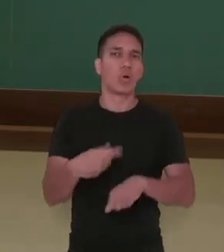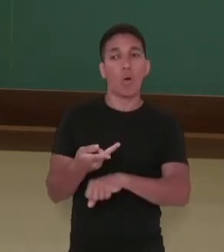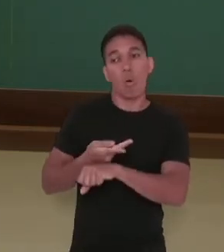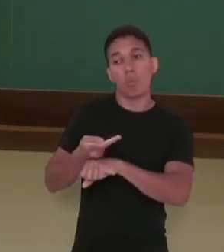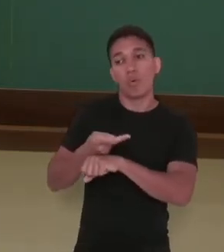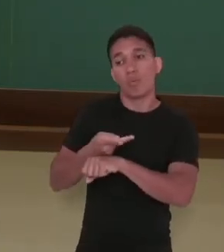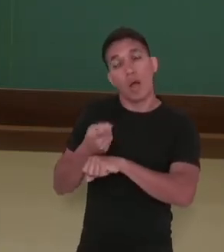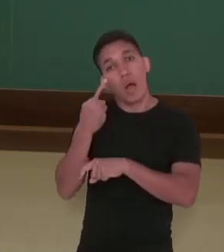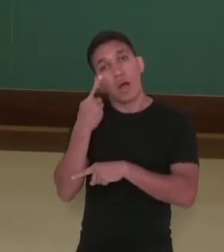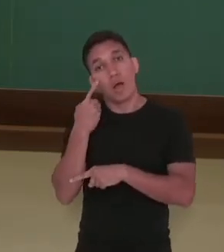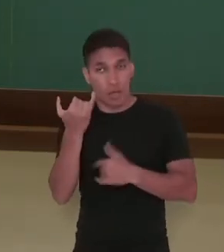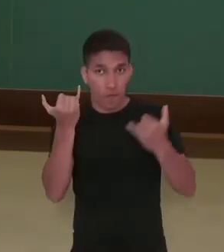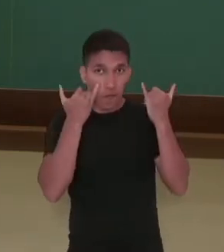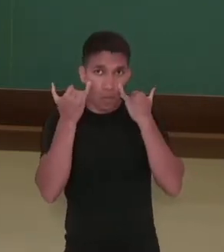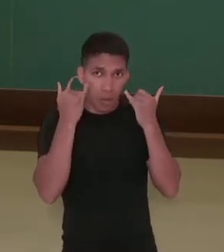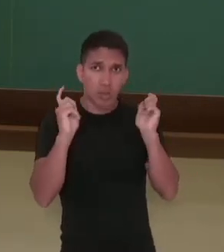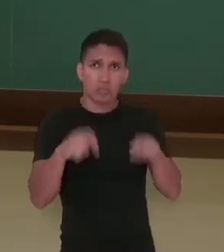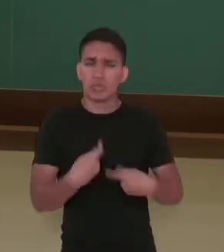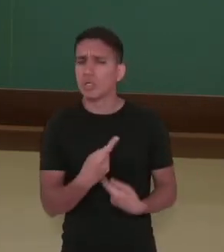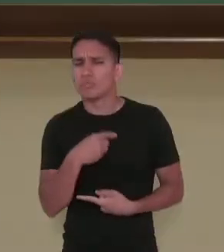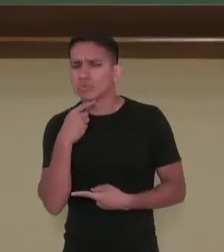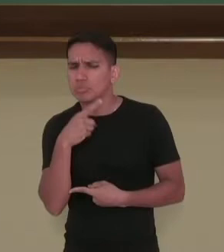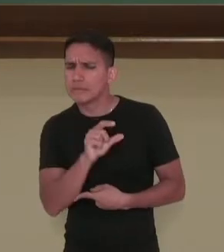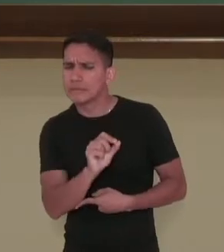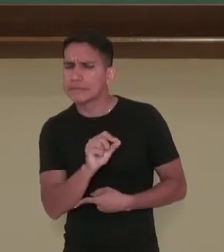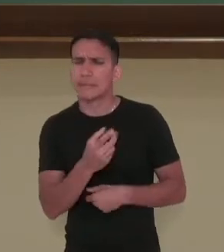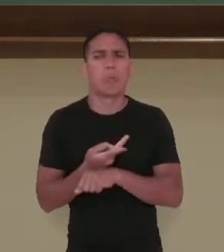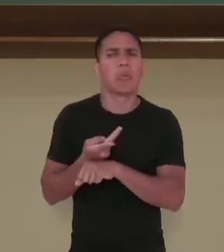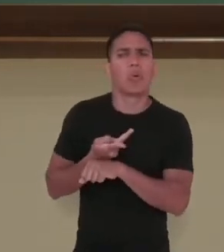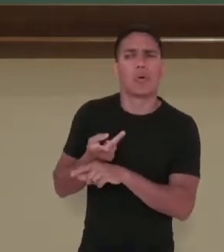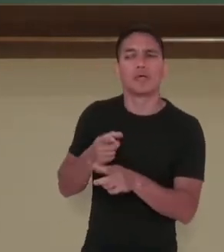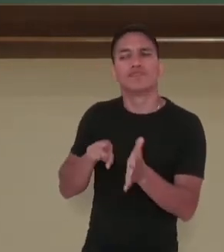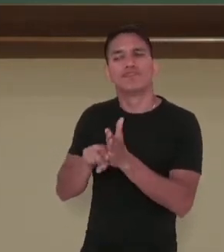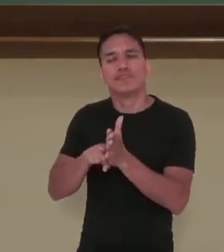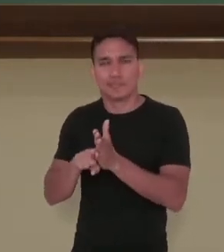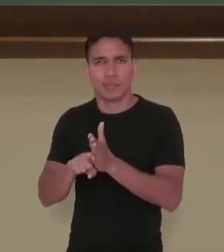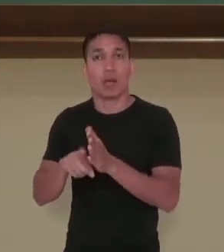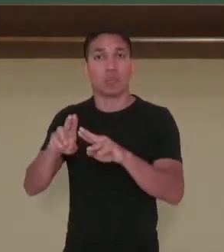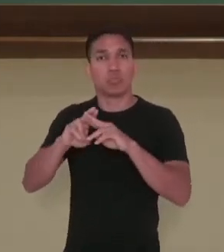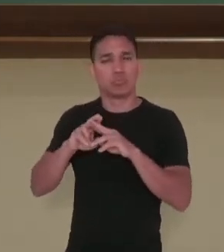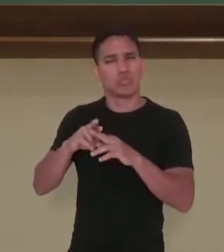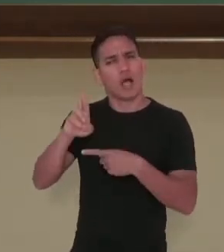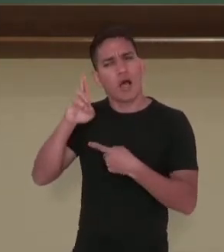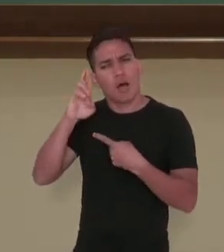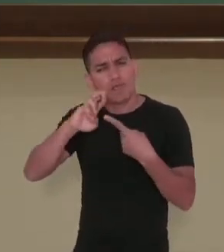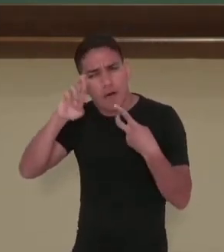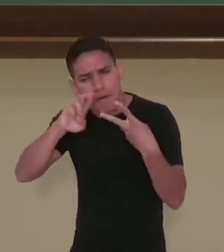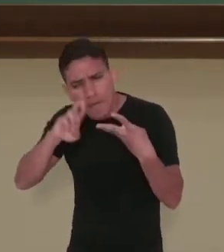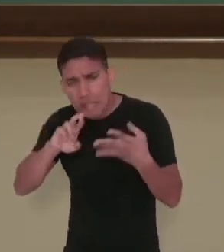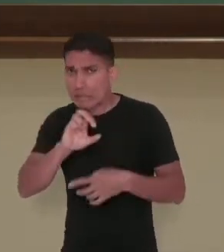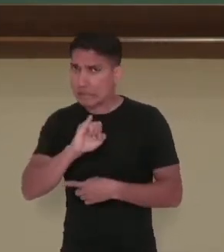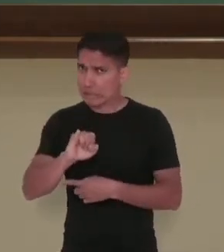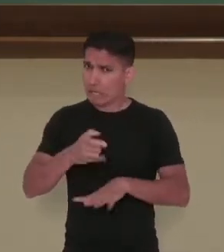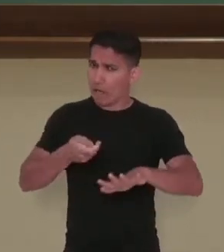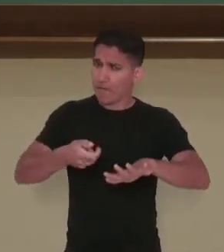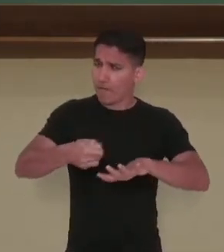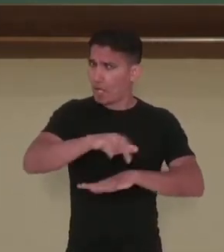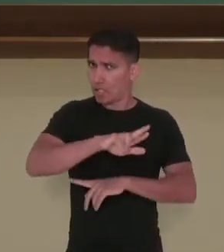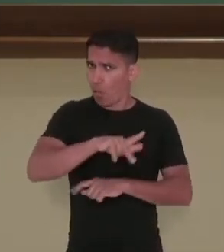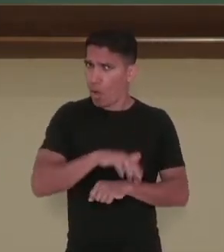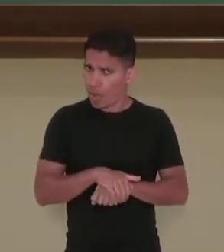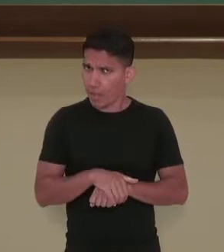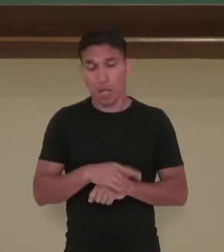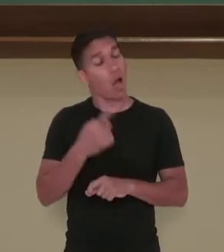a informação que pareça duvidosa. Em geral, checar se não é uma fake news já é um hábito, né? Você